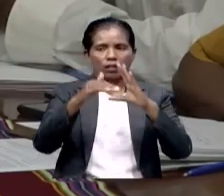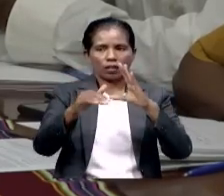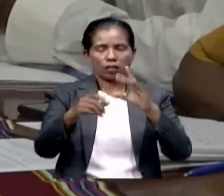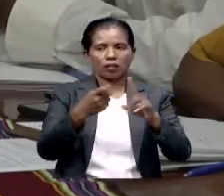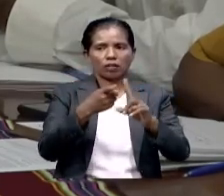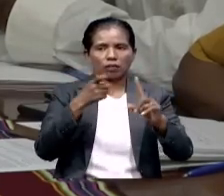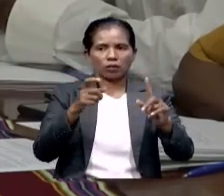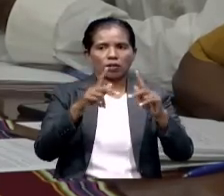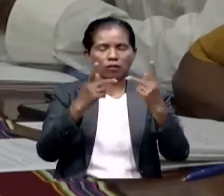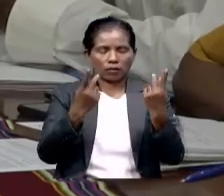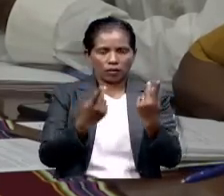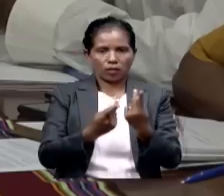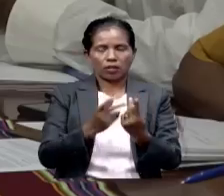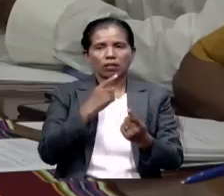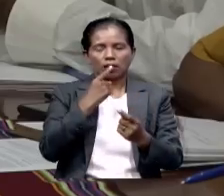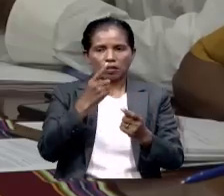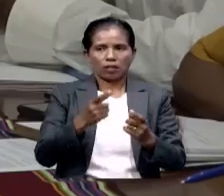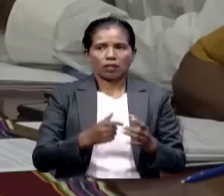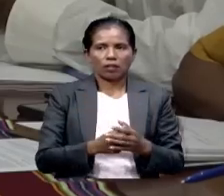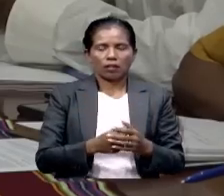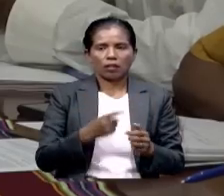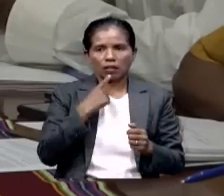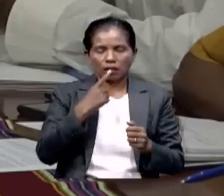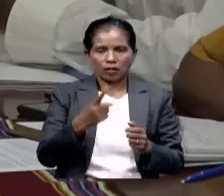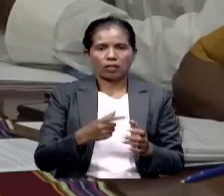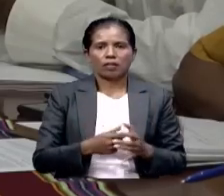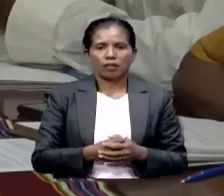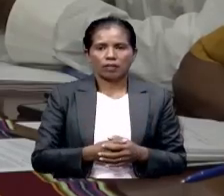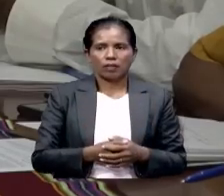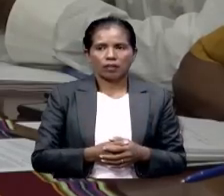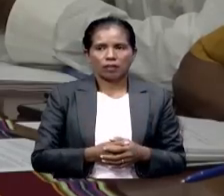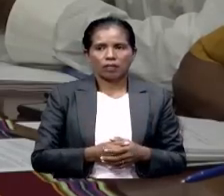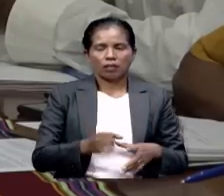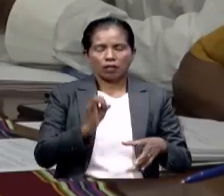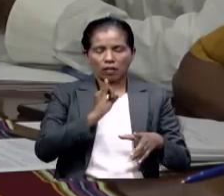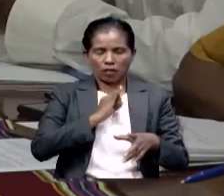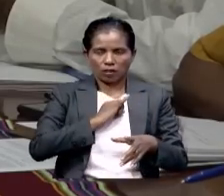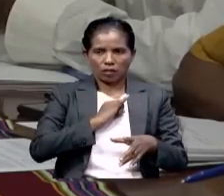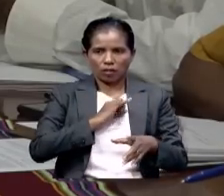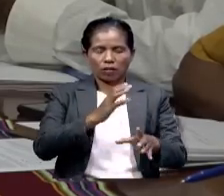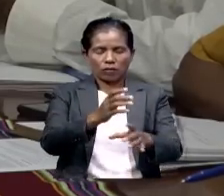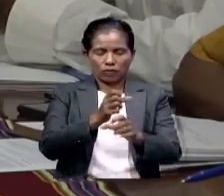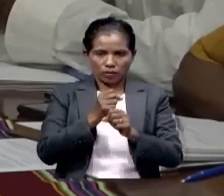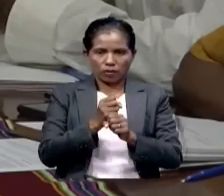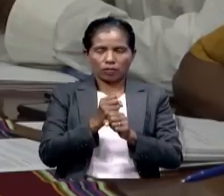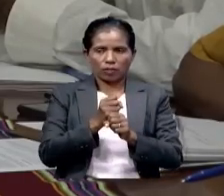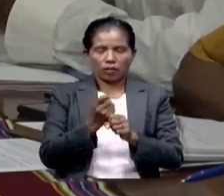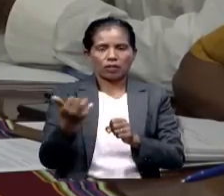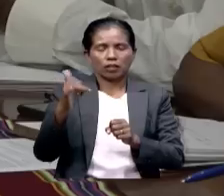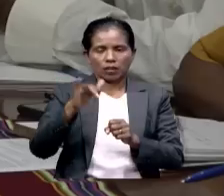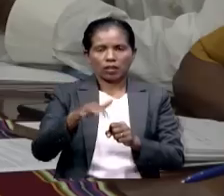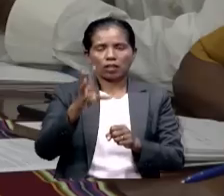empregador, empregador mai mane de yang kata how futi duni sira nai